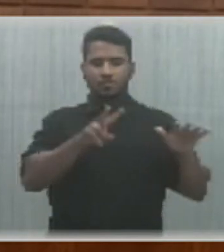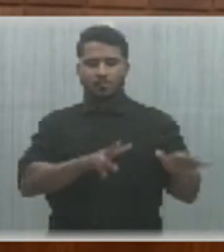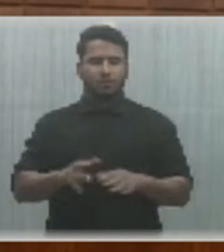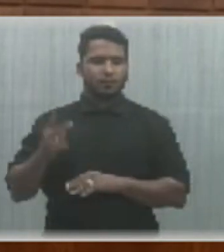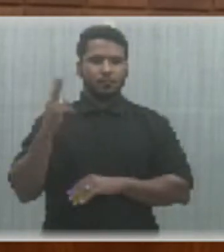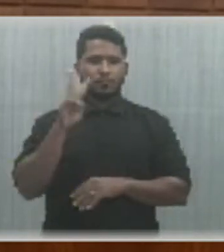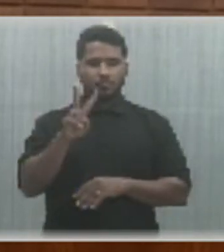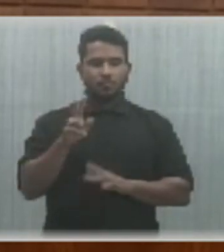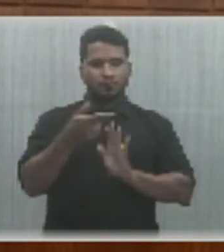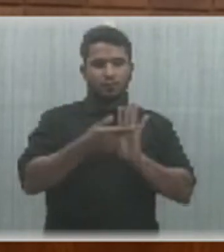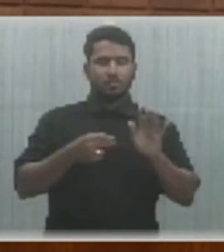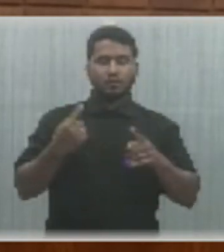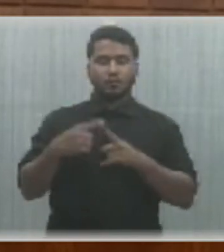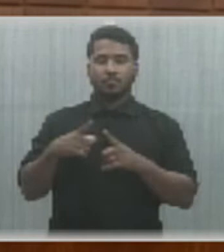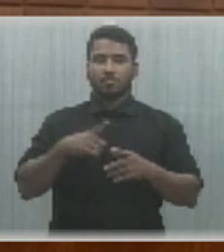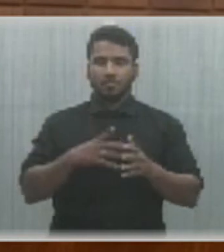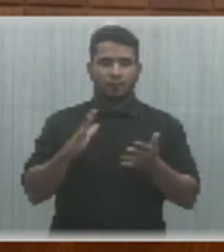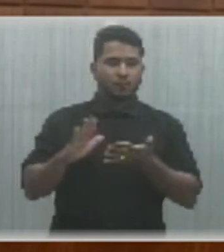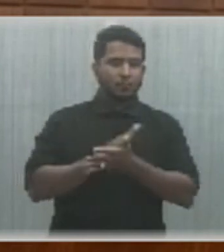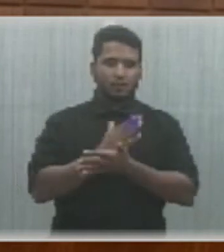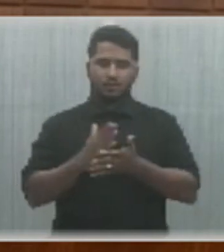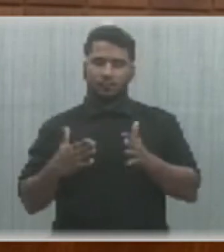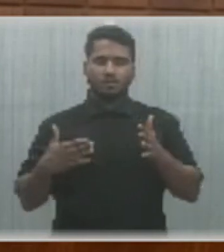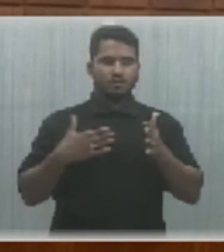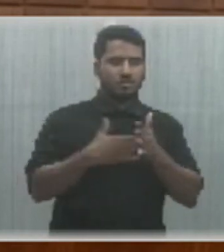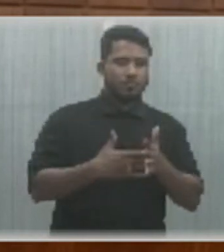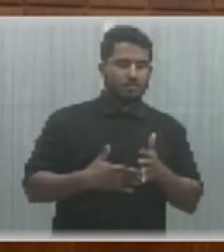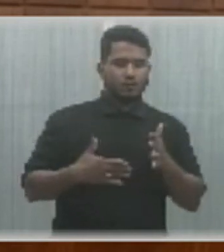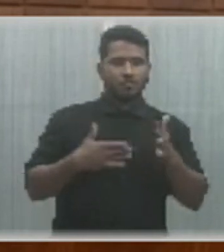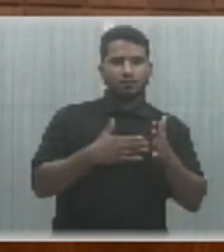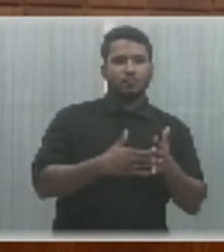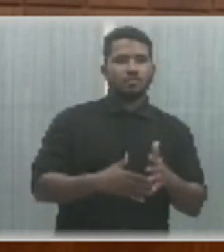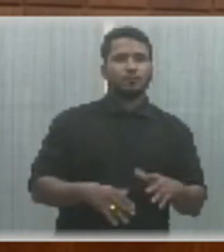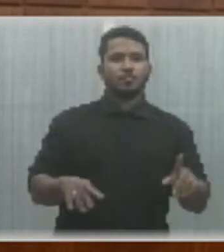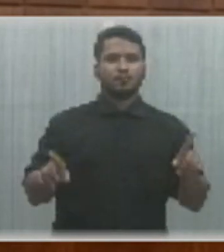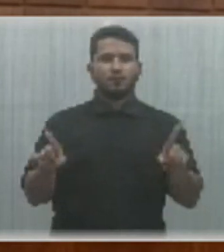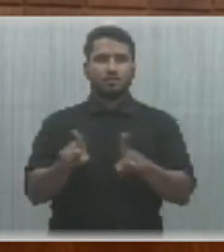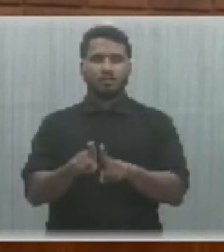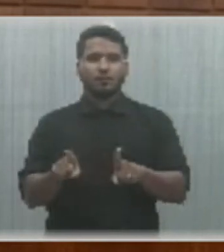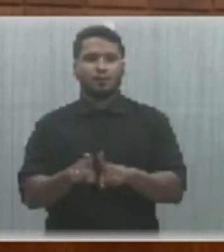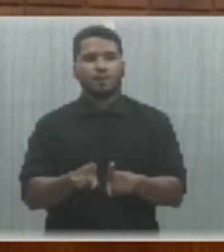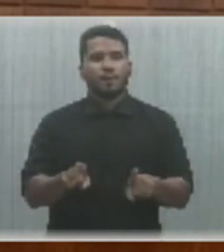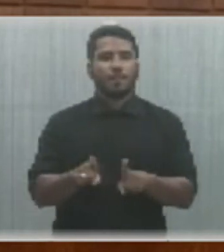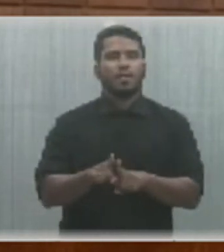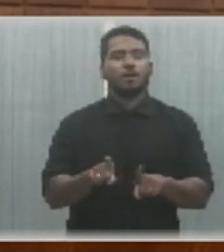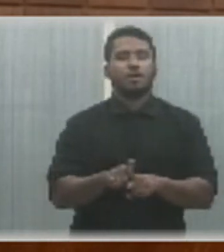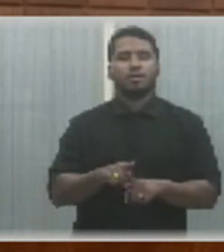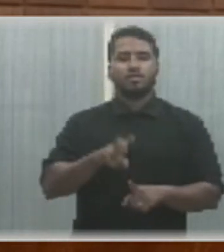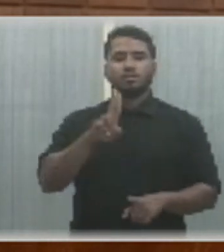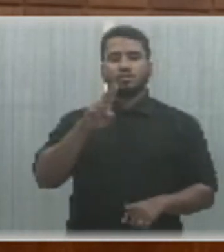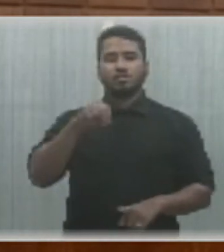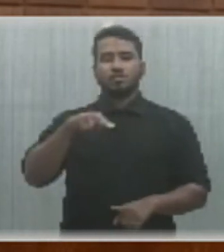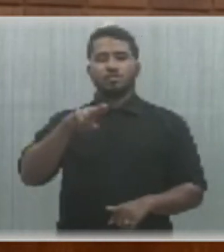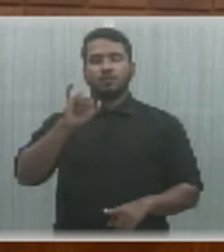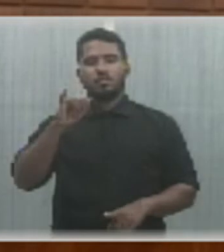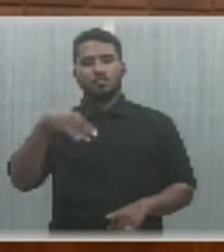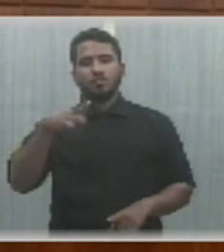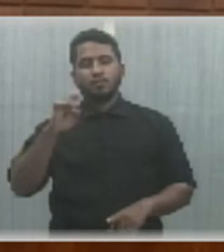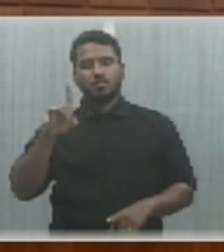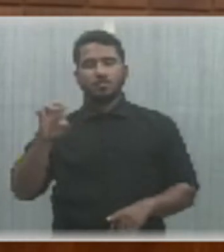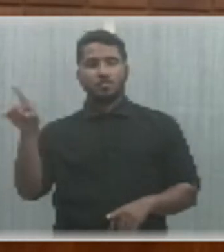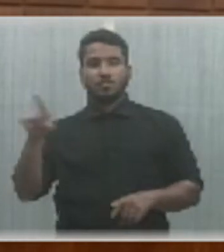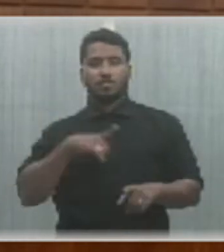porque tem as limitações. E também... A Unimed, tomamos conhecimento que